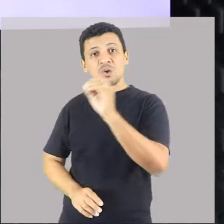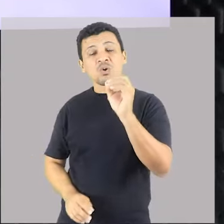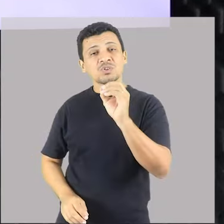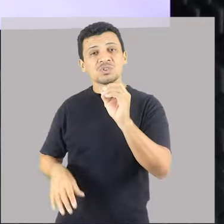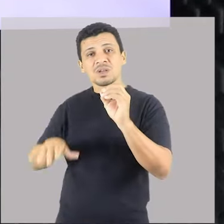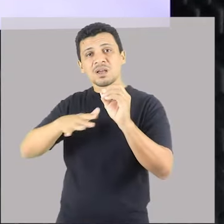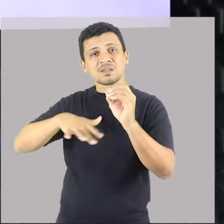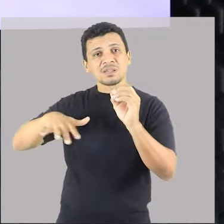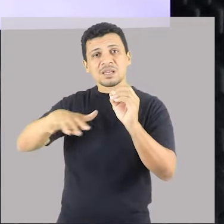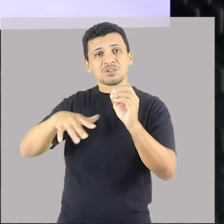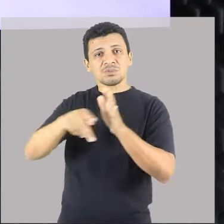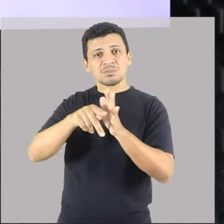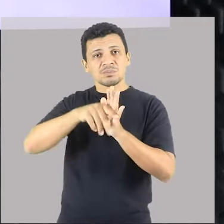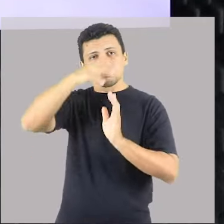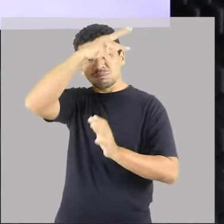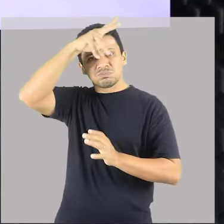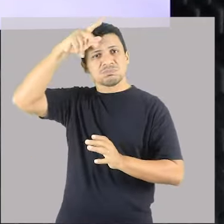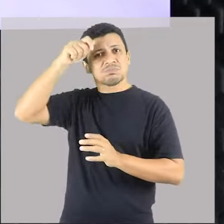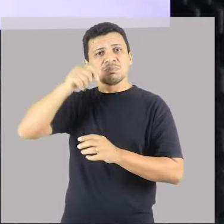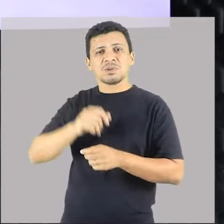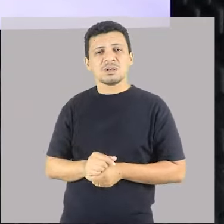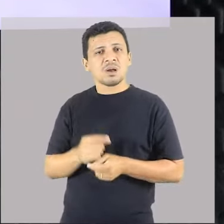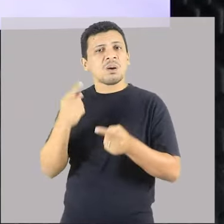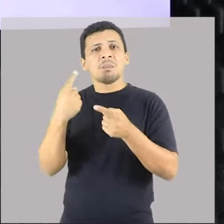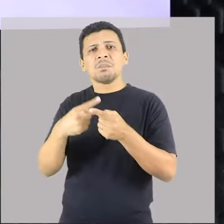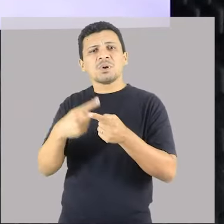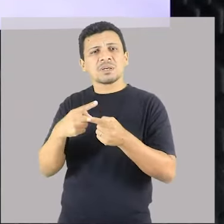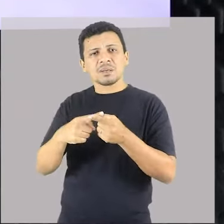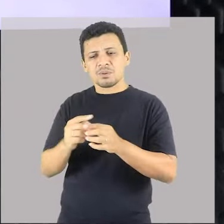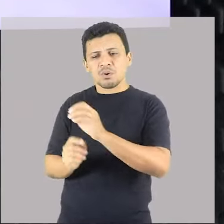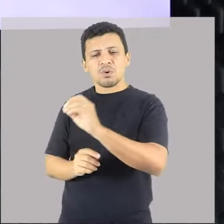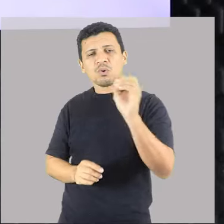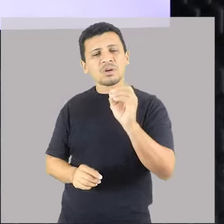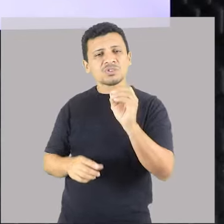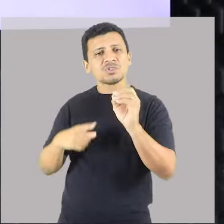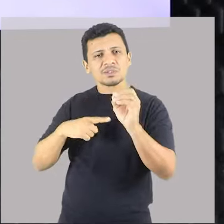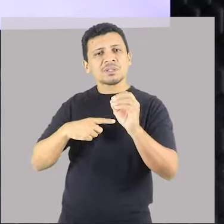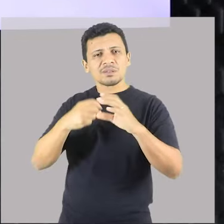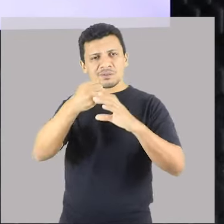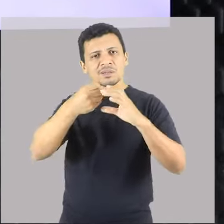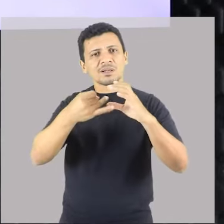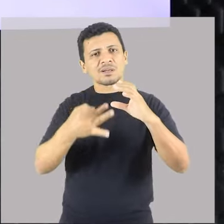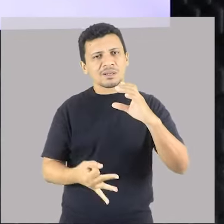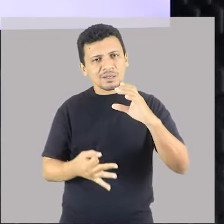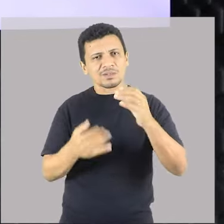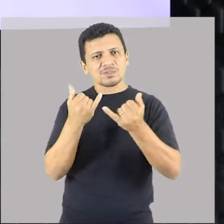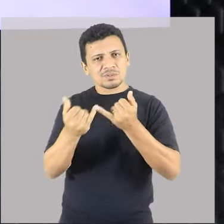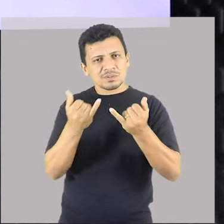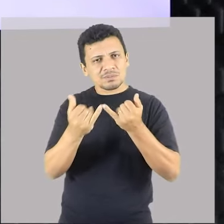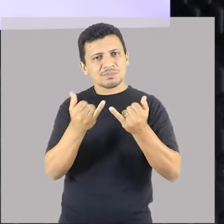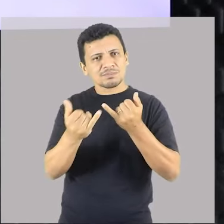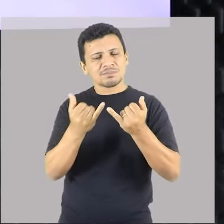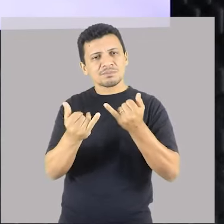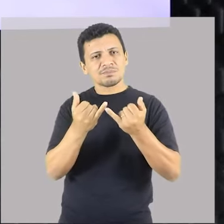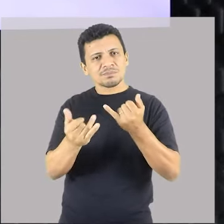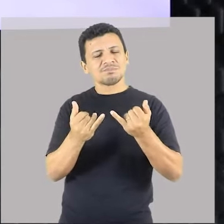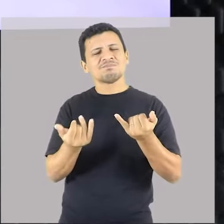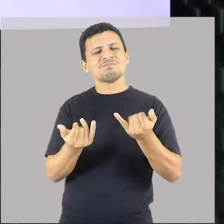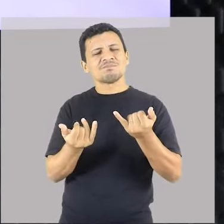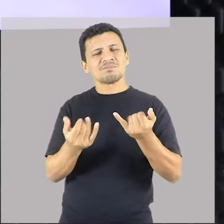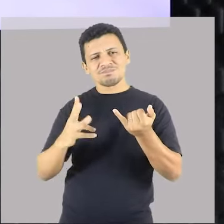inserida na região Amazônica Por que Marcos porque a região oeste do nosso estado tem características e semelhanças né